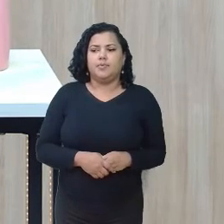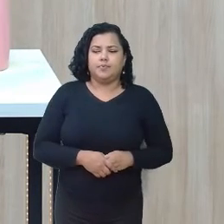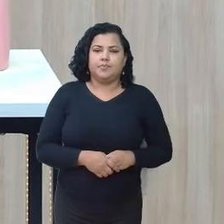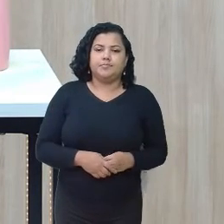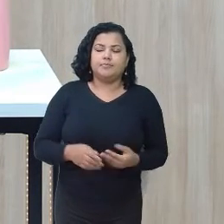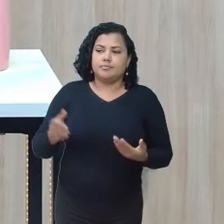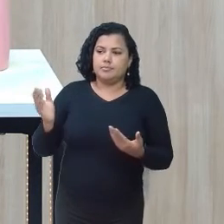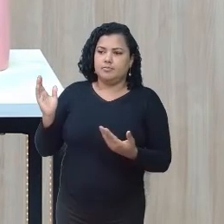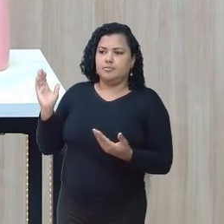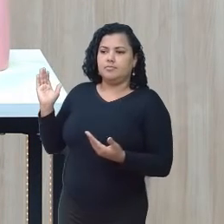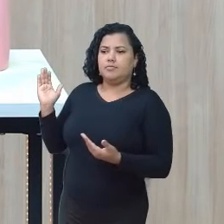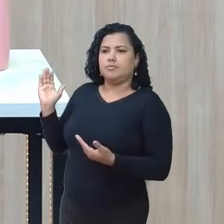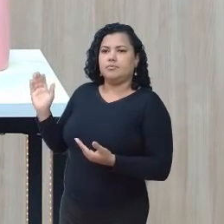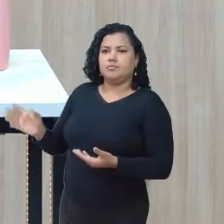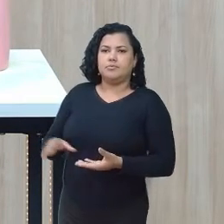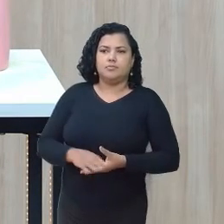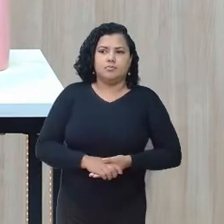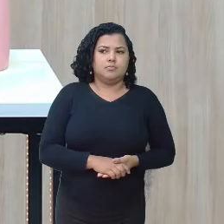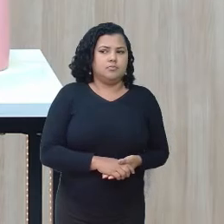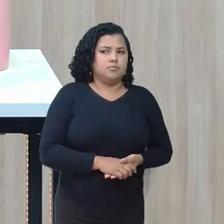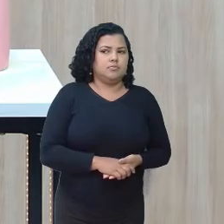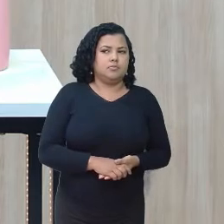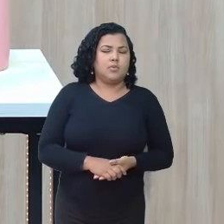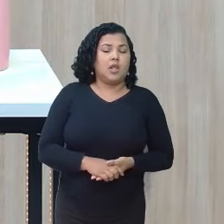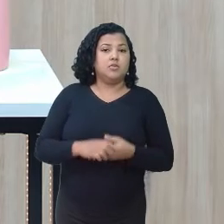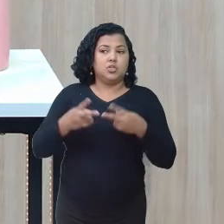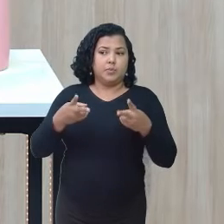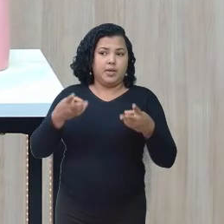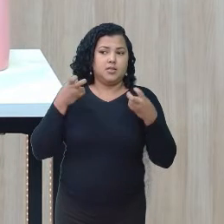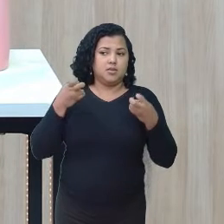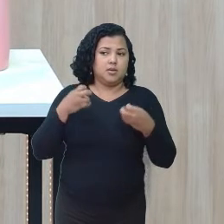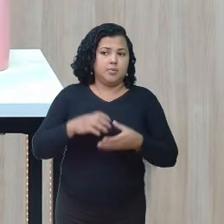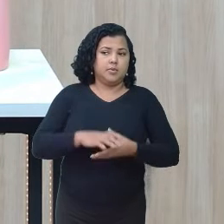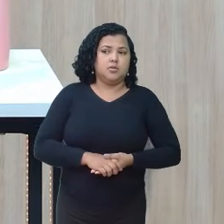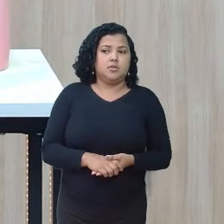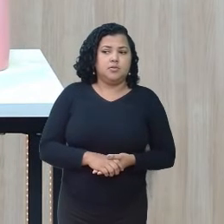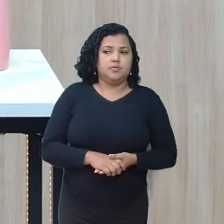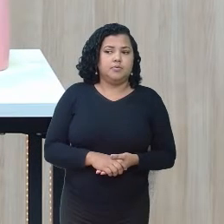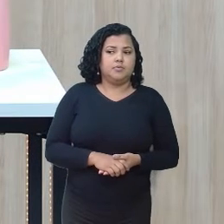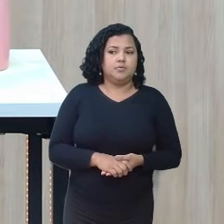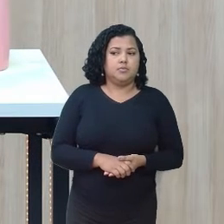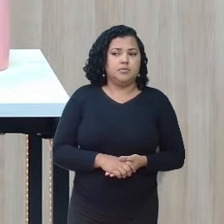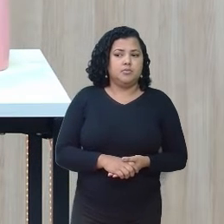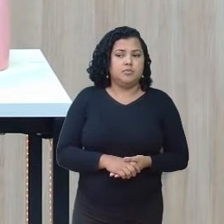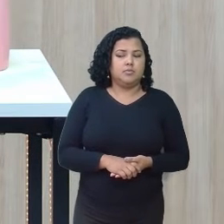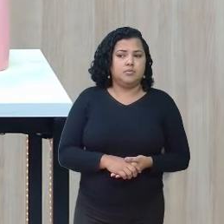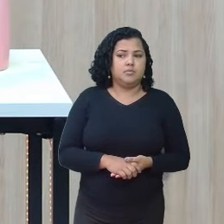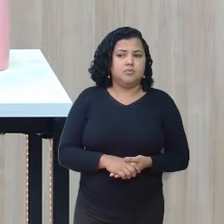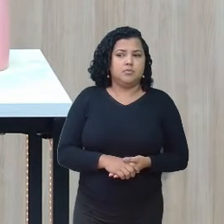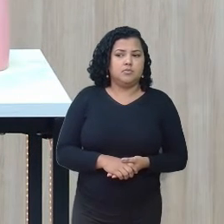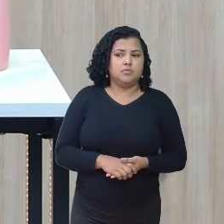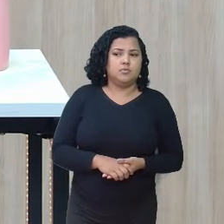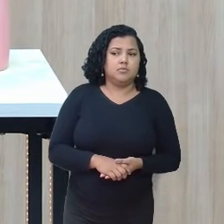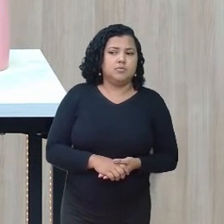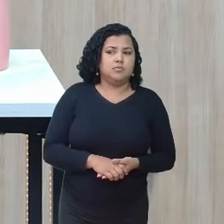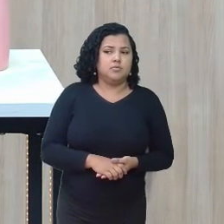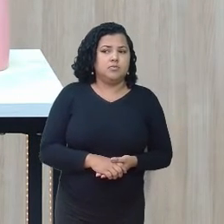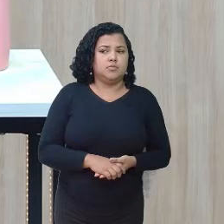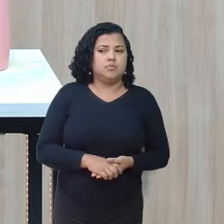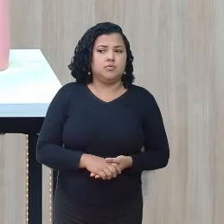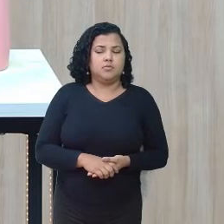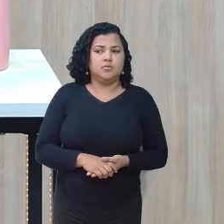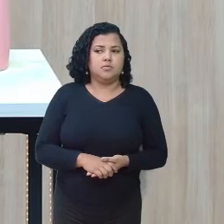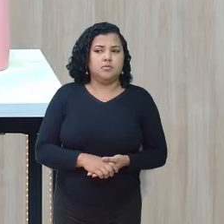que nós temos, eu vou abrir para que vocês vejam, tem, que vocês possam observar, não